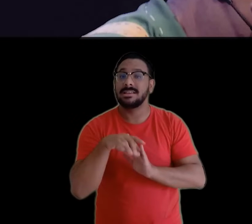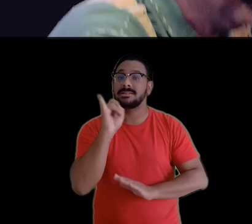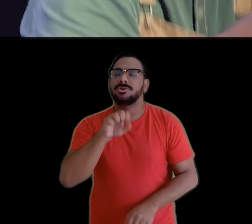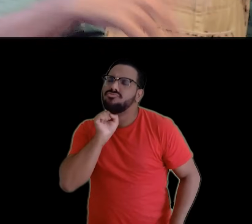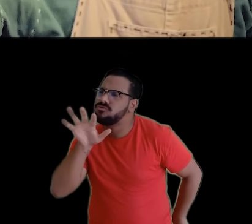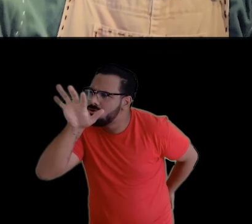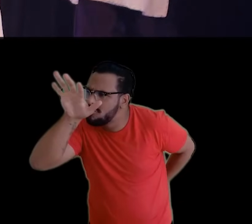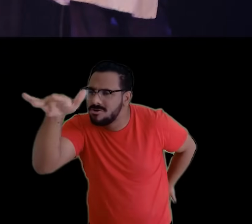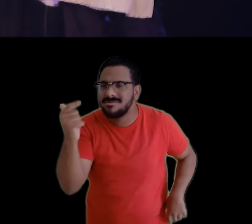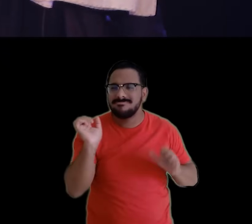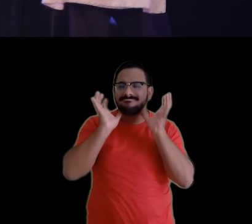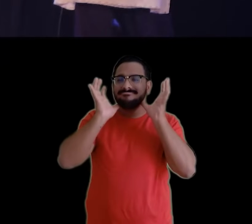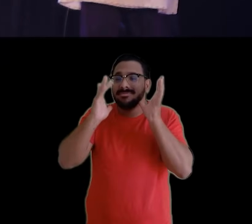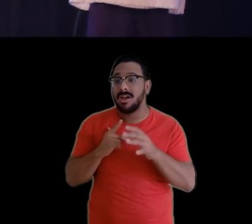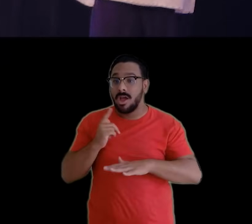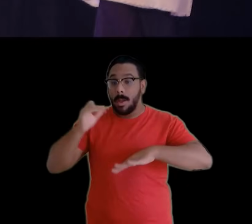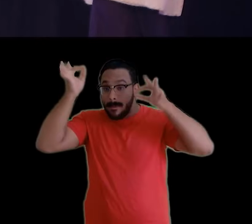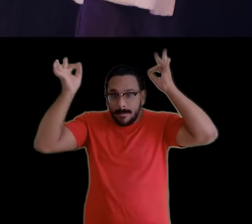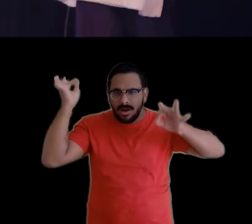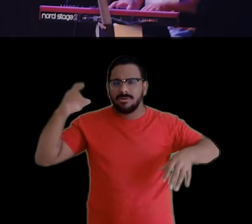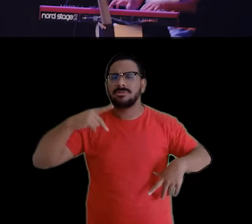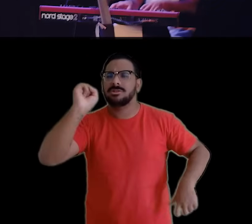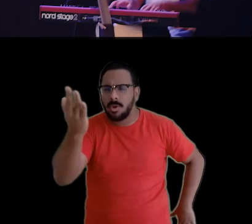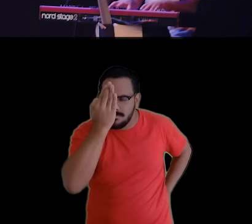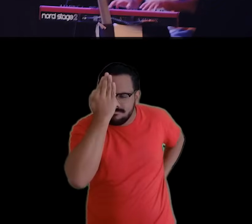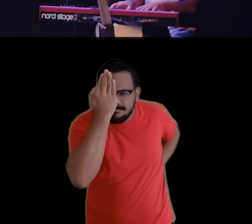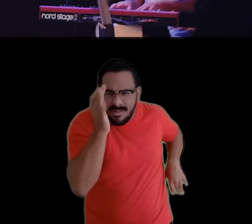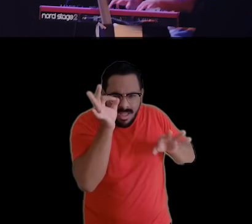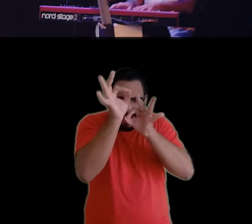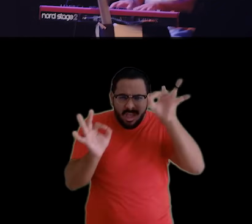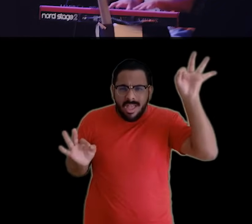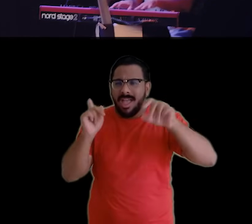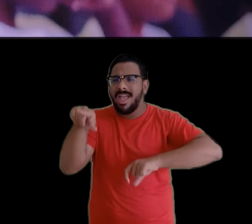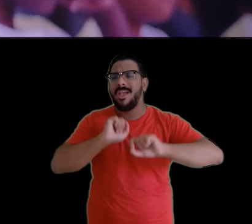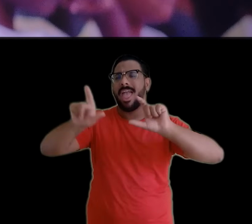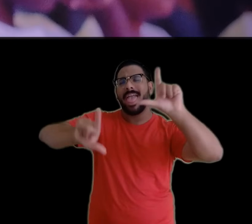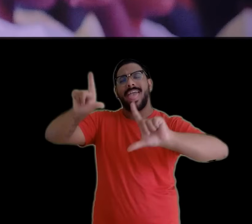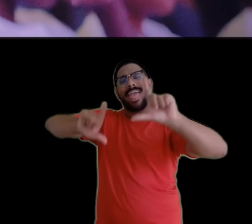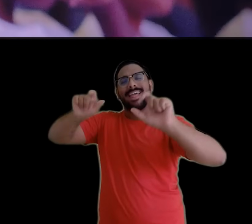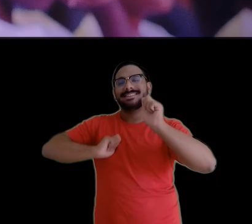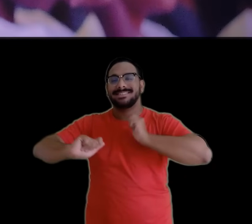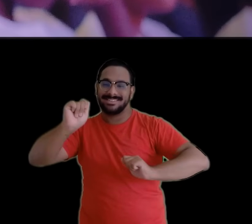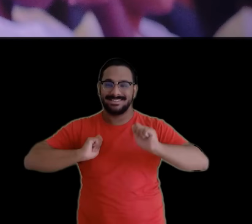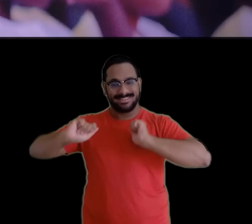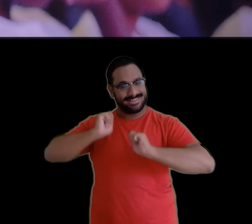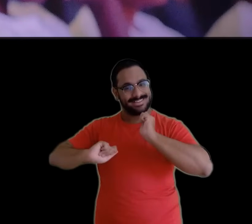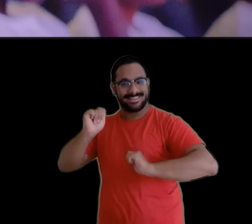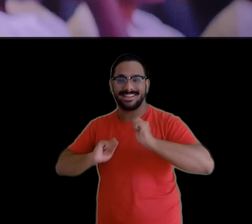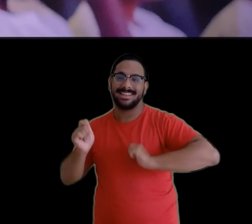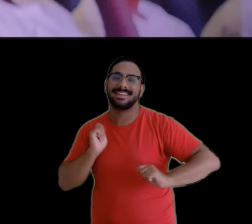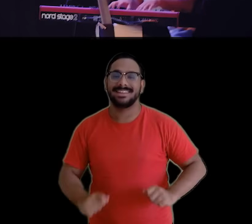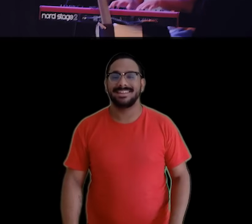vê. Se a mula sem cabeça tem piolho, se o pirata caolho é ator de